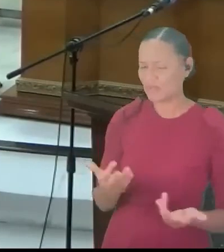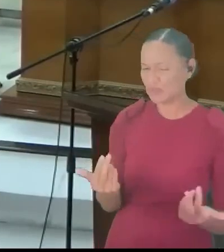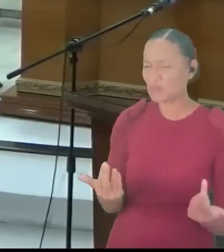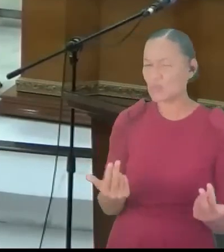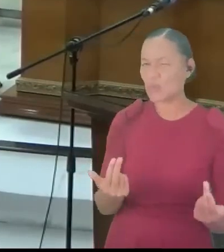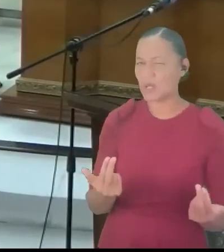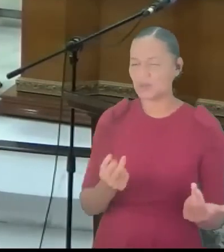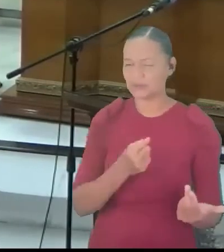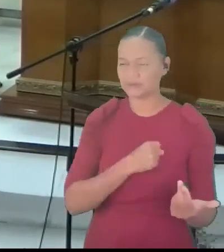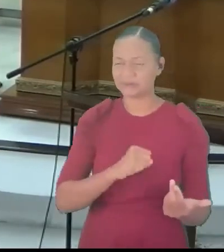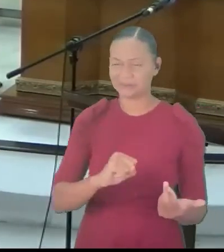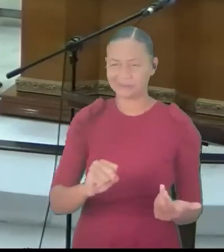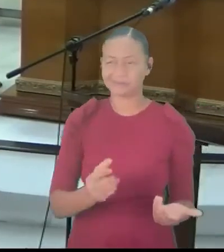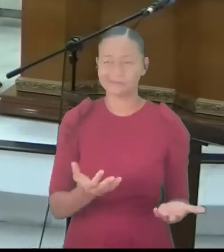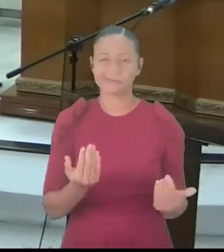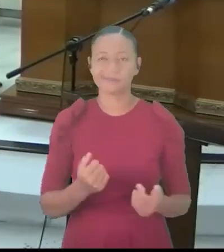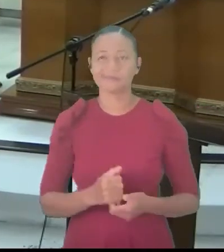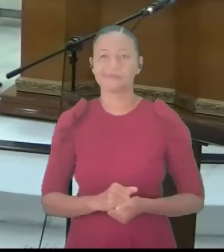favor.